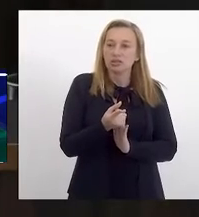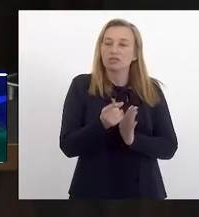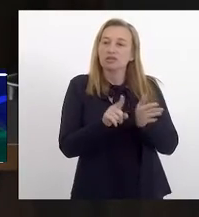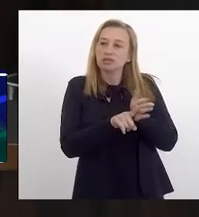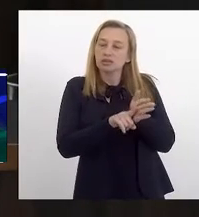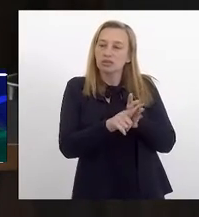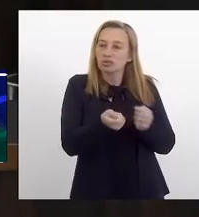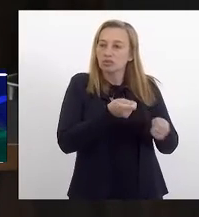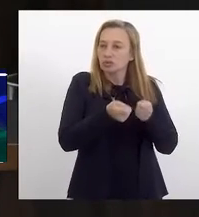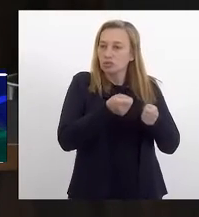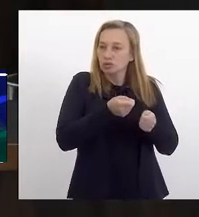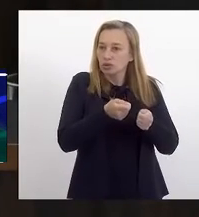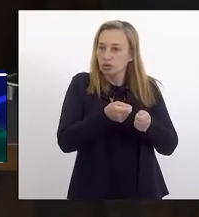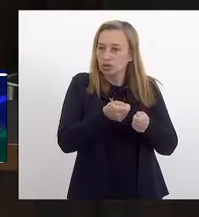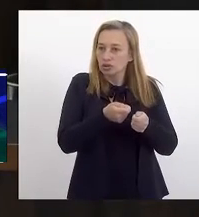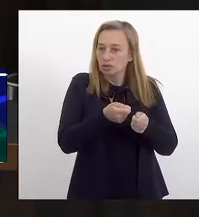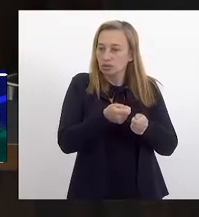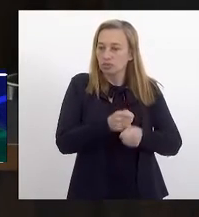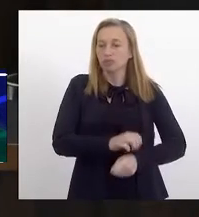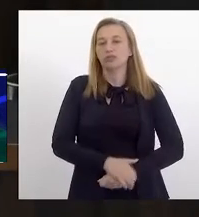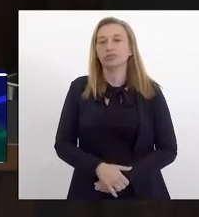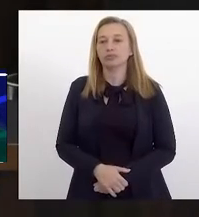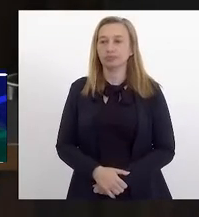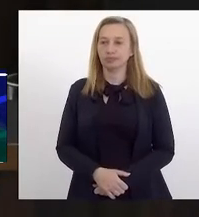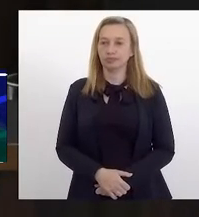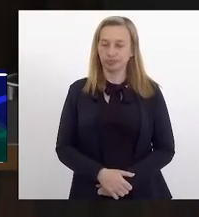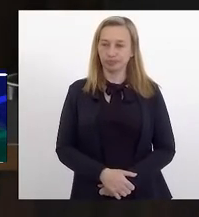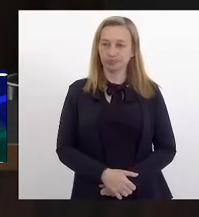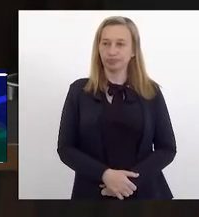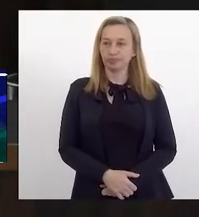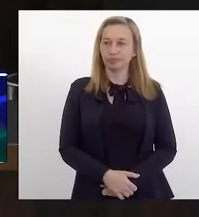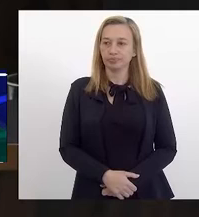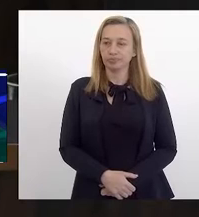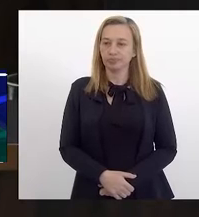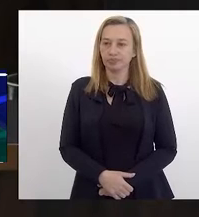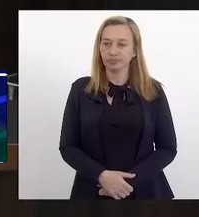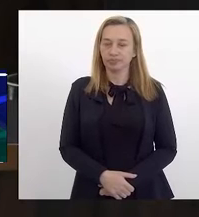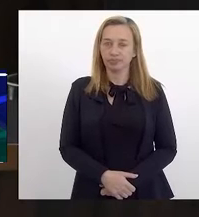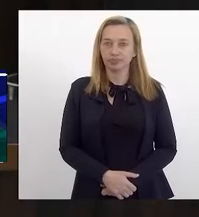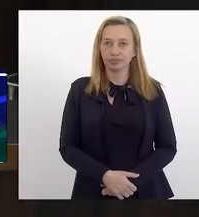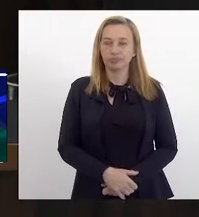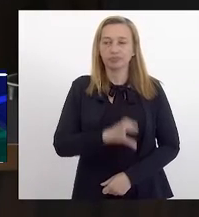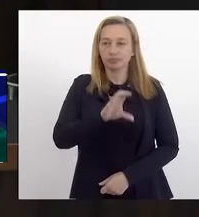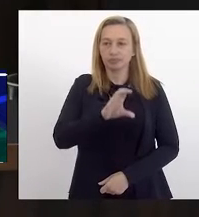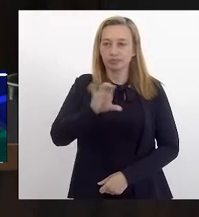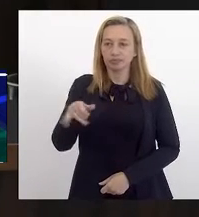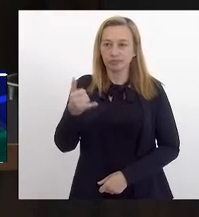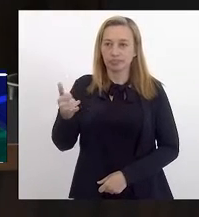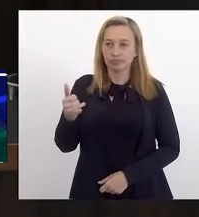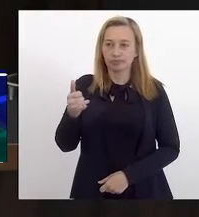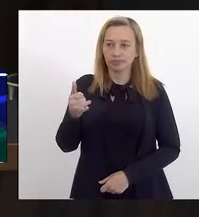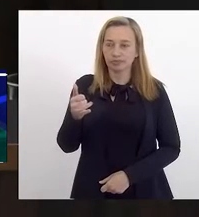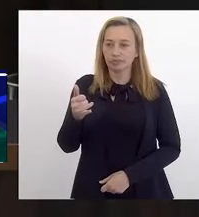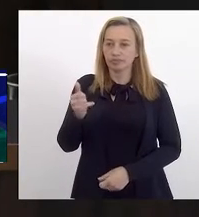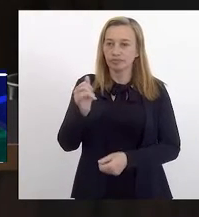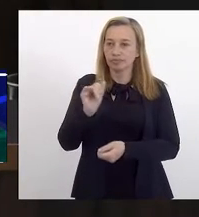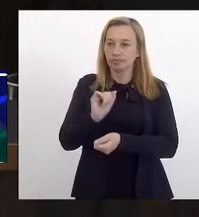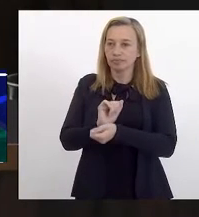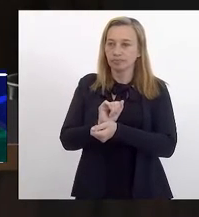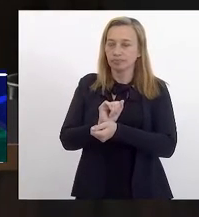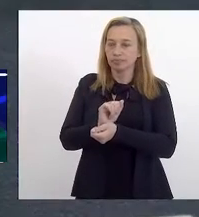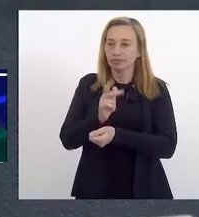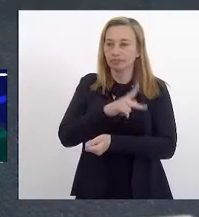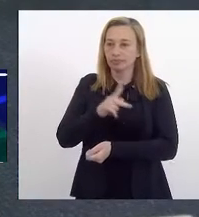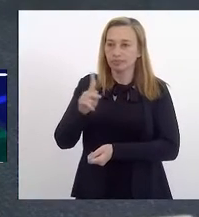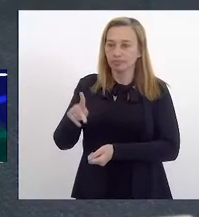finanças, fiscalização financeira e controle. Para emitir parecer pela CCJ... Presidente, eu queria fazer uma questão